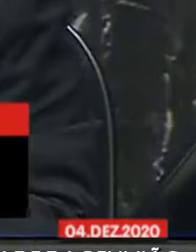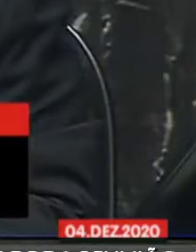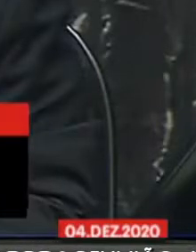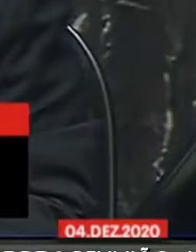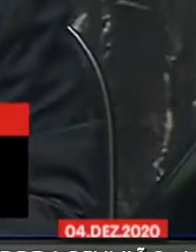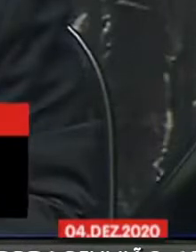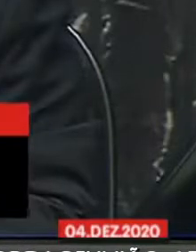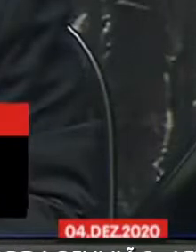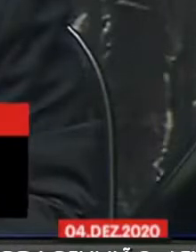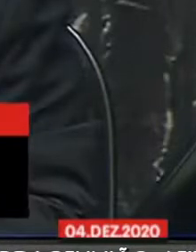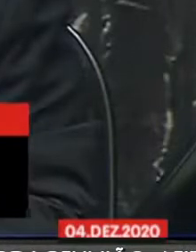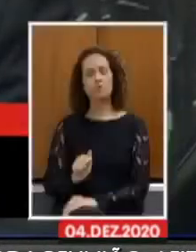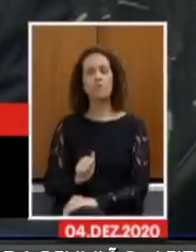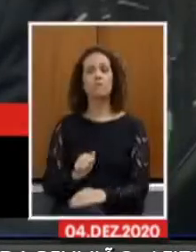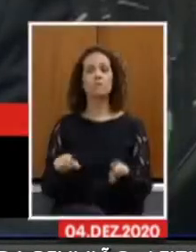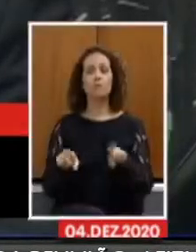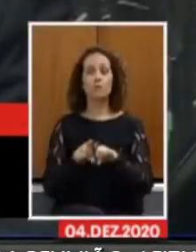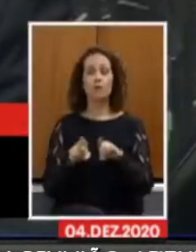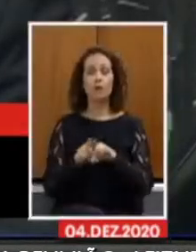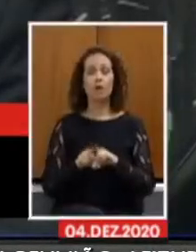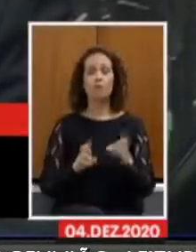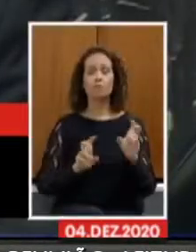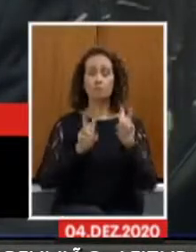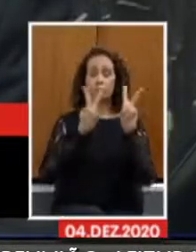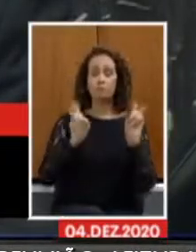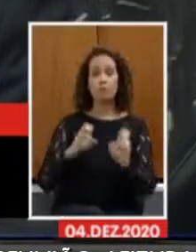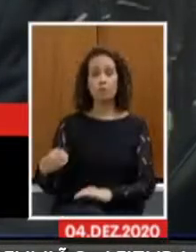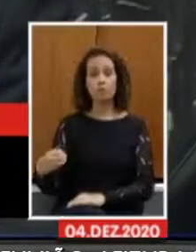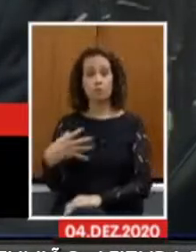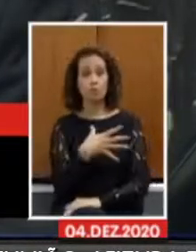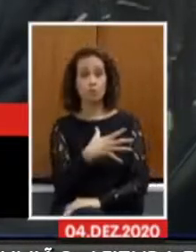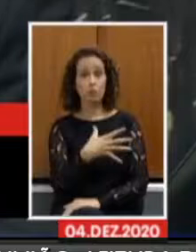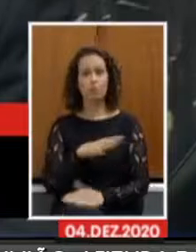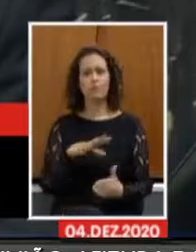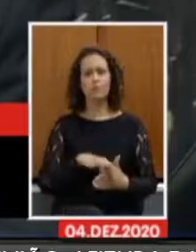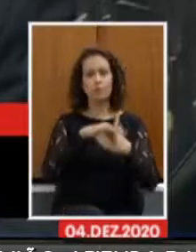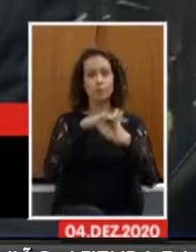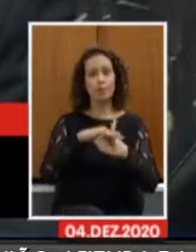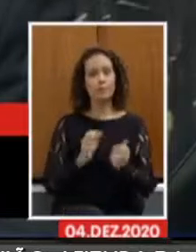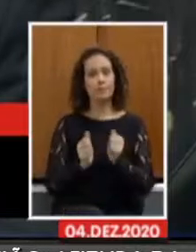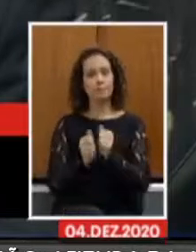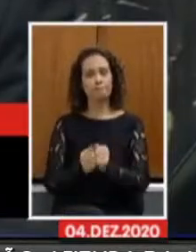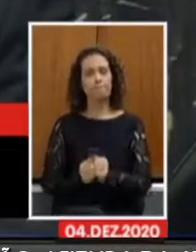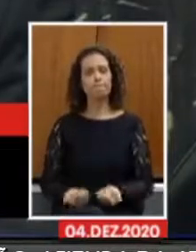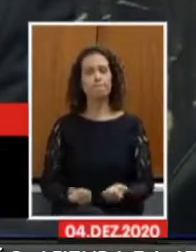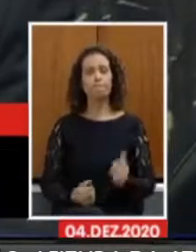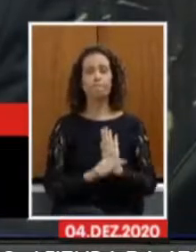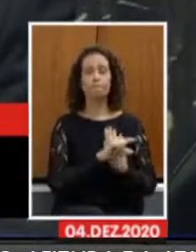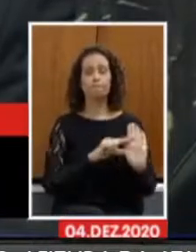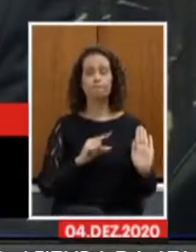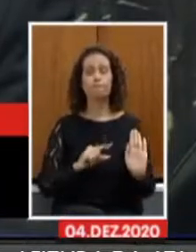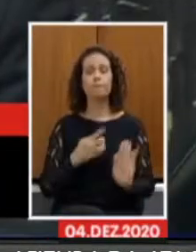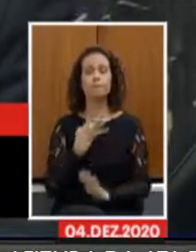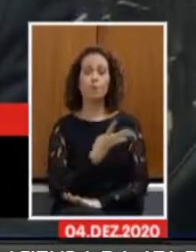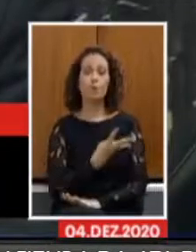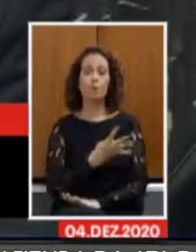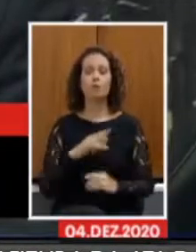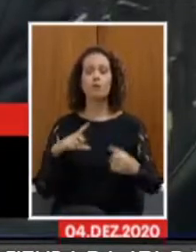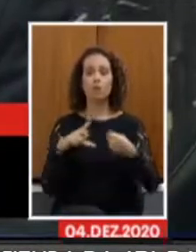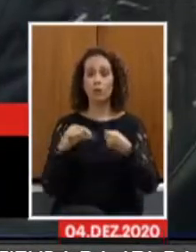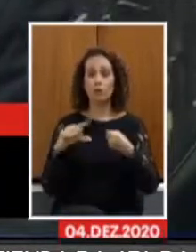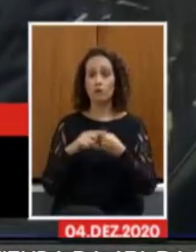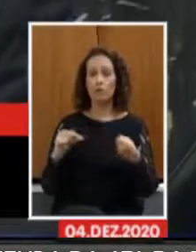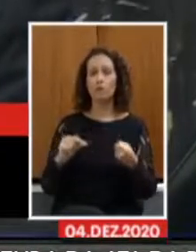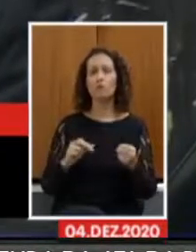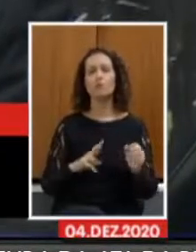recebeu o número 1 e que, por conter matéria nova, vem acompanhado de acordo de líderes. Nos termos do parágrafo 4º, artigo 189 do Regimento